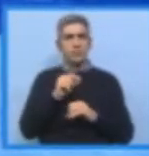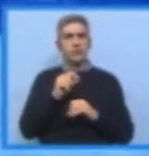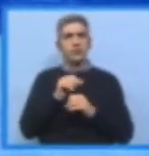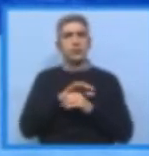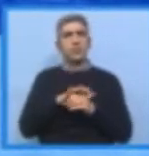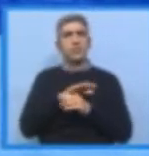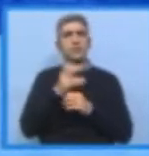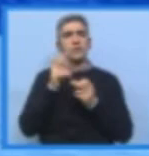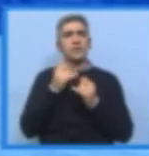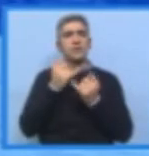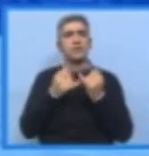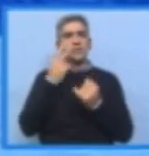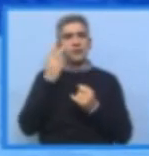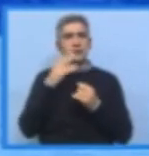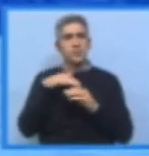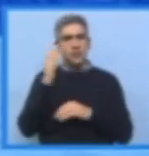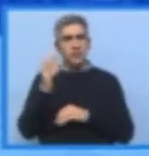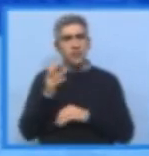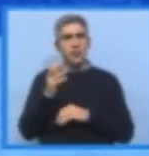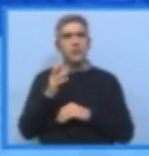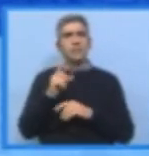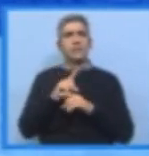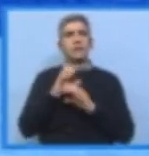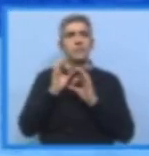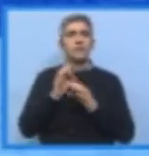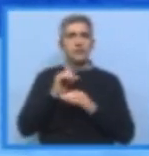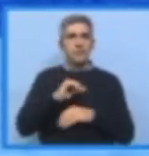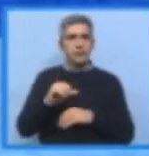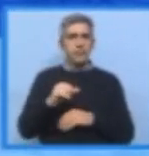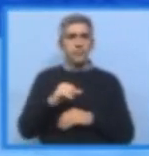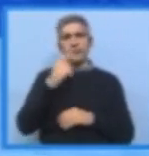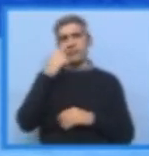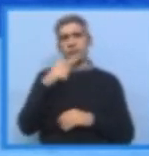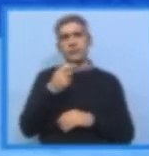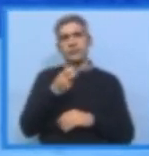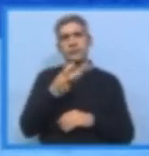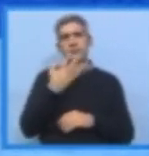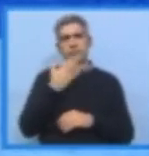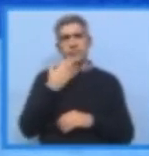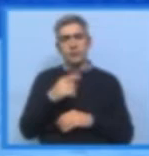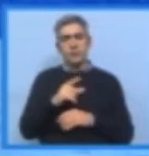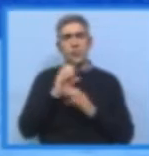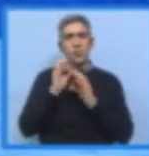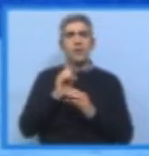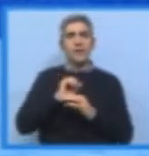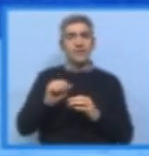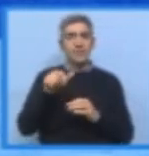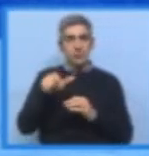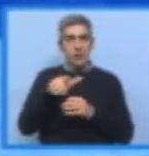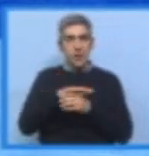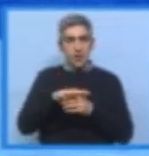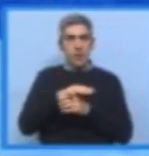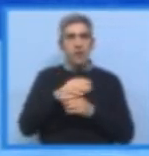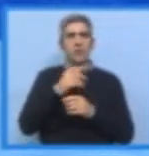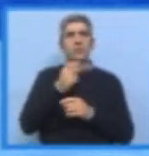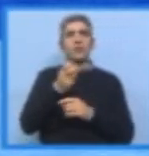cenários de maior risco de vida, como são os cuidados intensivos. As pessoas têm muitas vezes esse medo e depois nos cuidados intensivos muitas